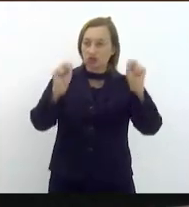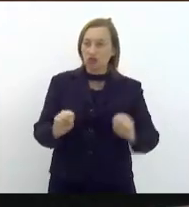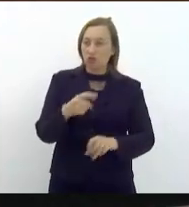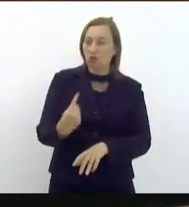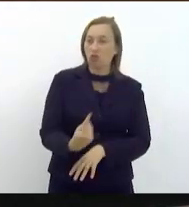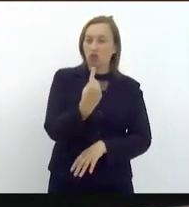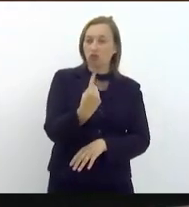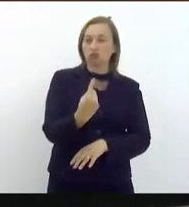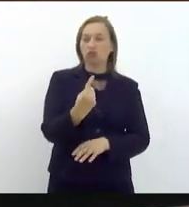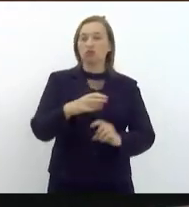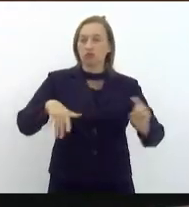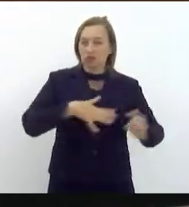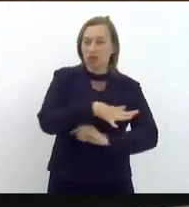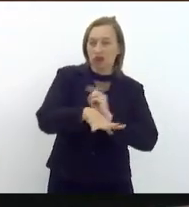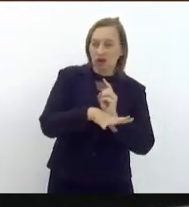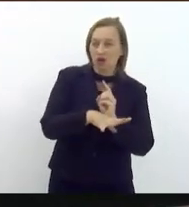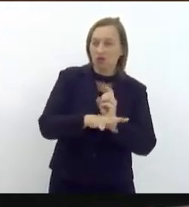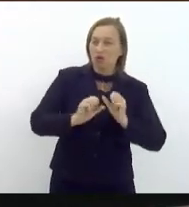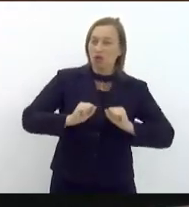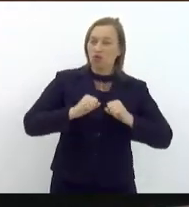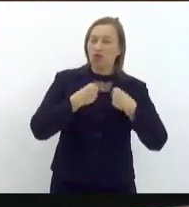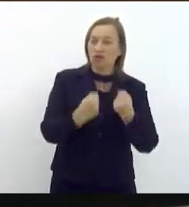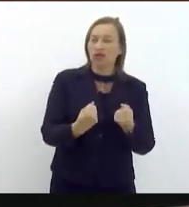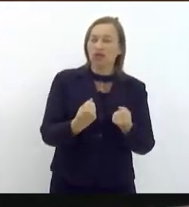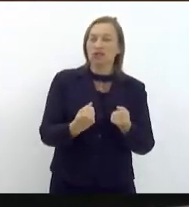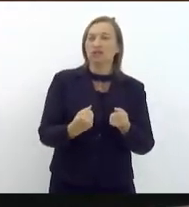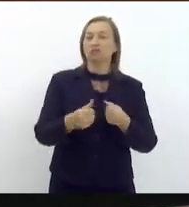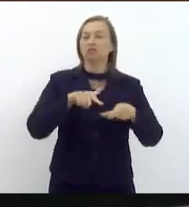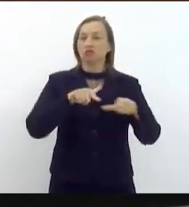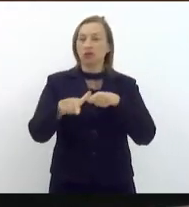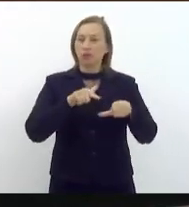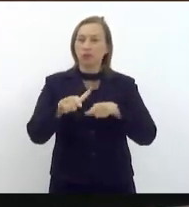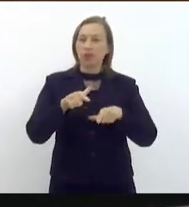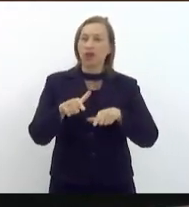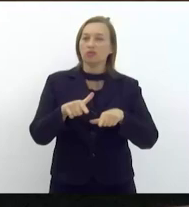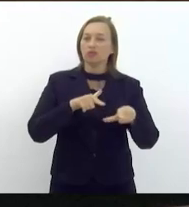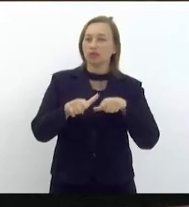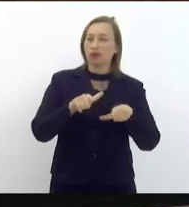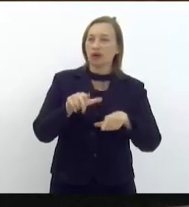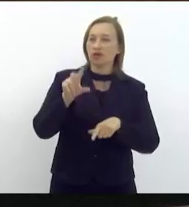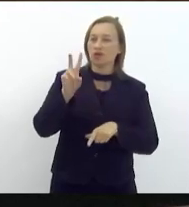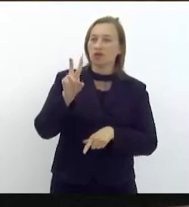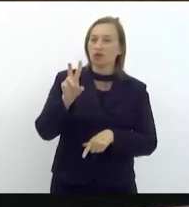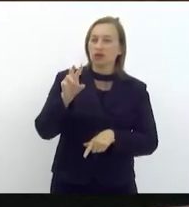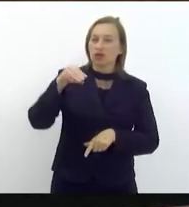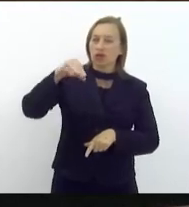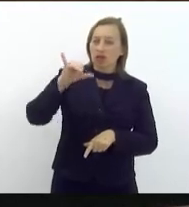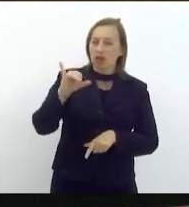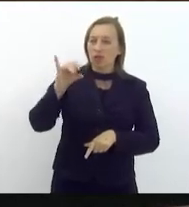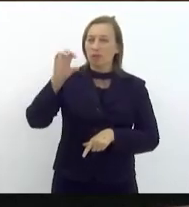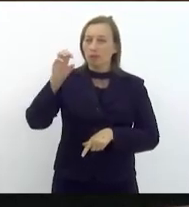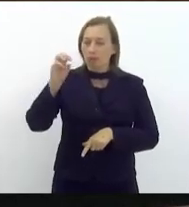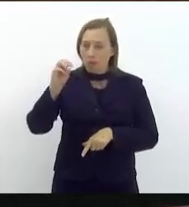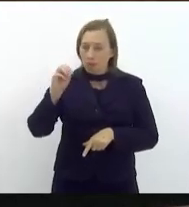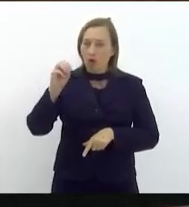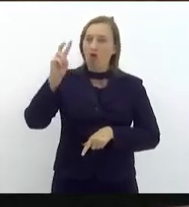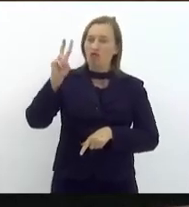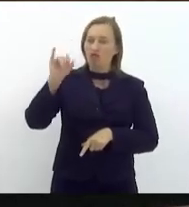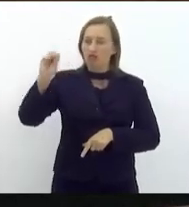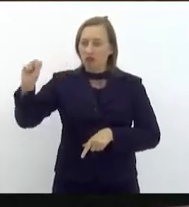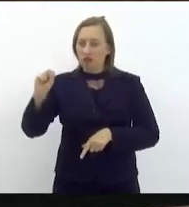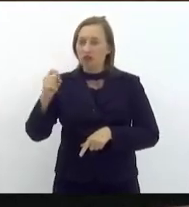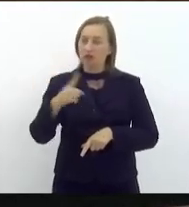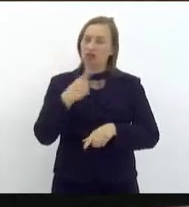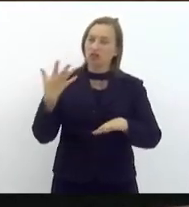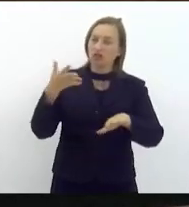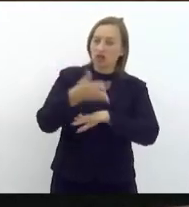esses vínculos e tarefas a presença de um serviço volante imóvel facilita inclusive que a gente chegue